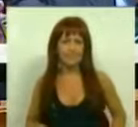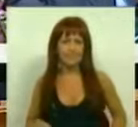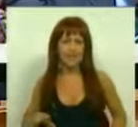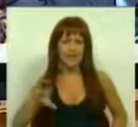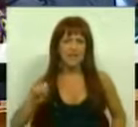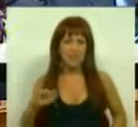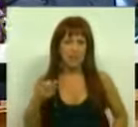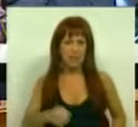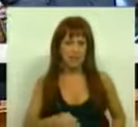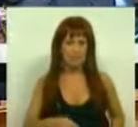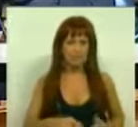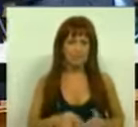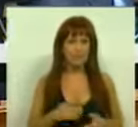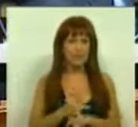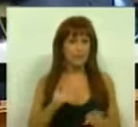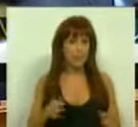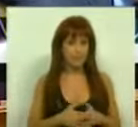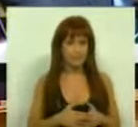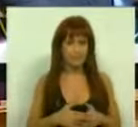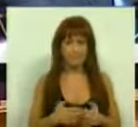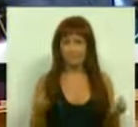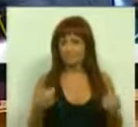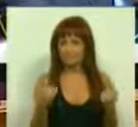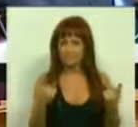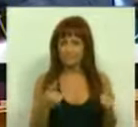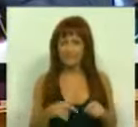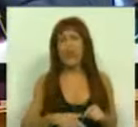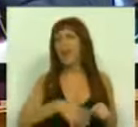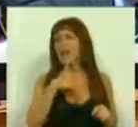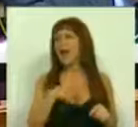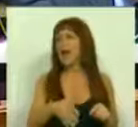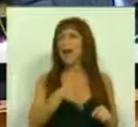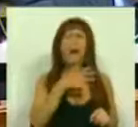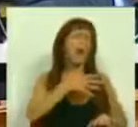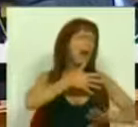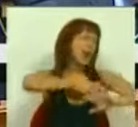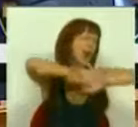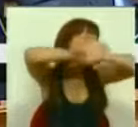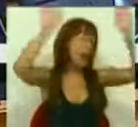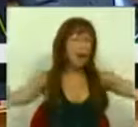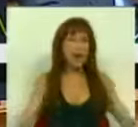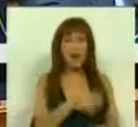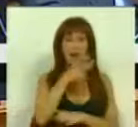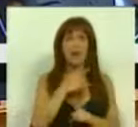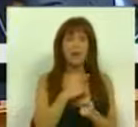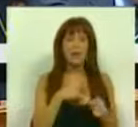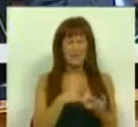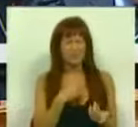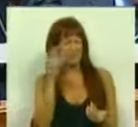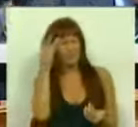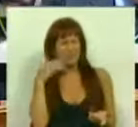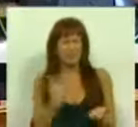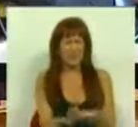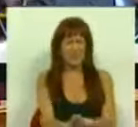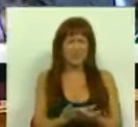para a CGTP, porque apesar desta retórica tremendista e anquilosada que